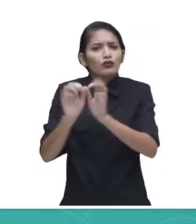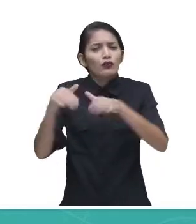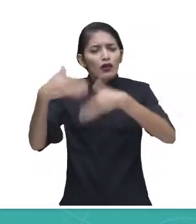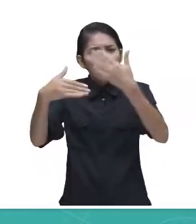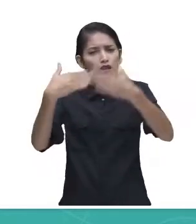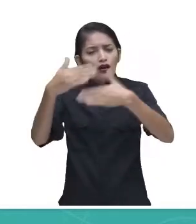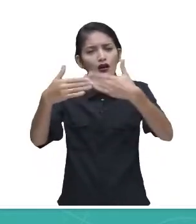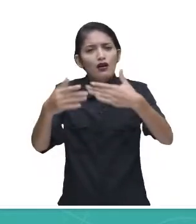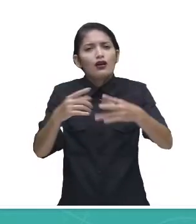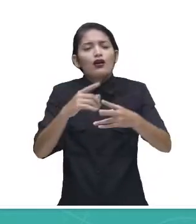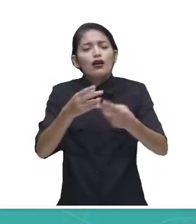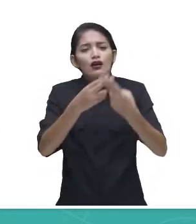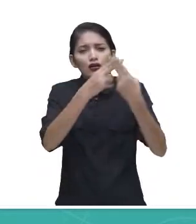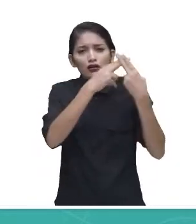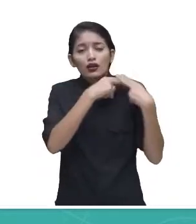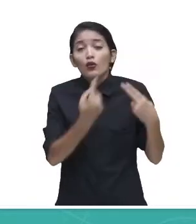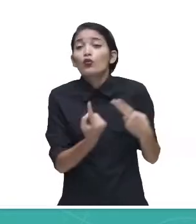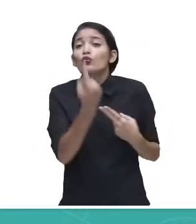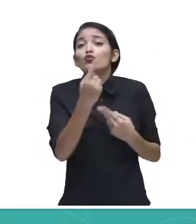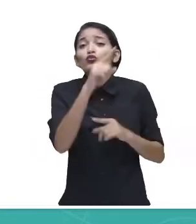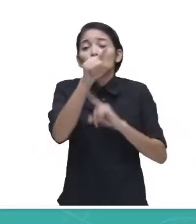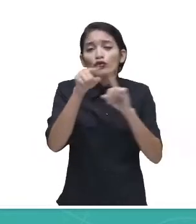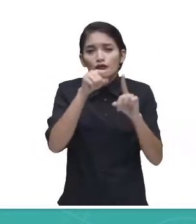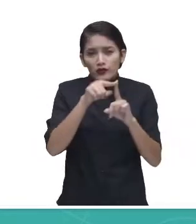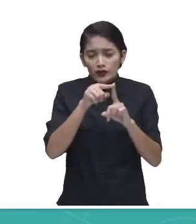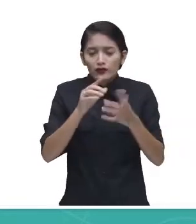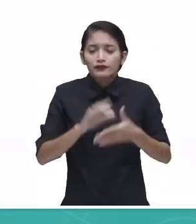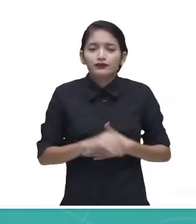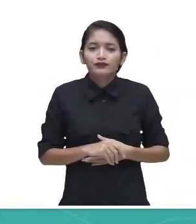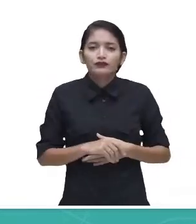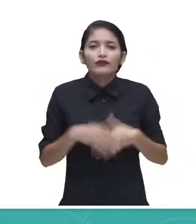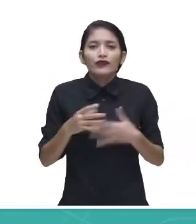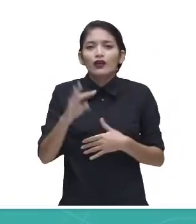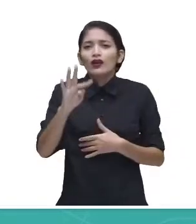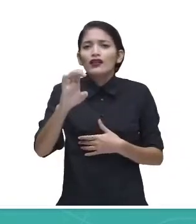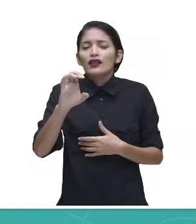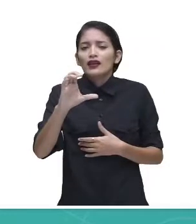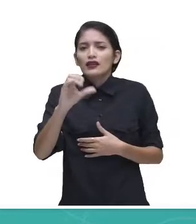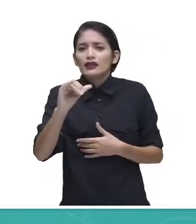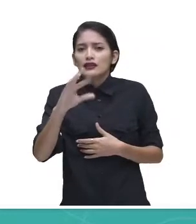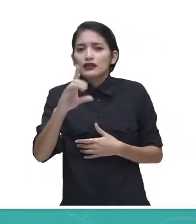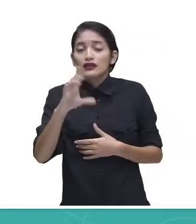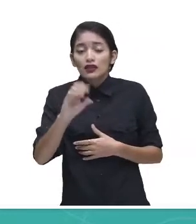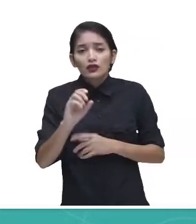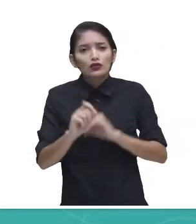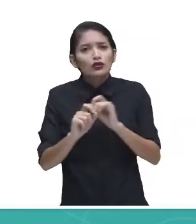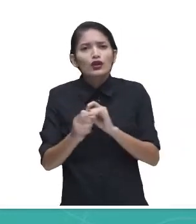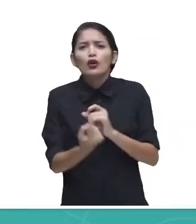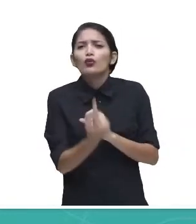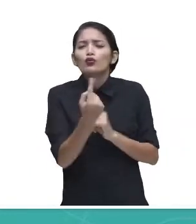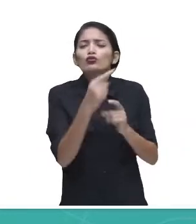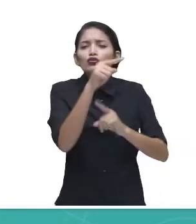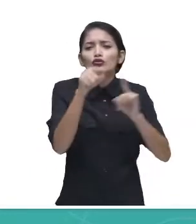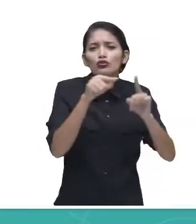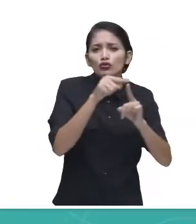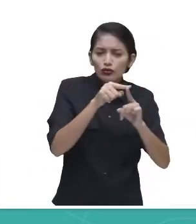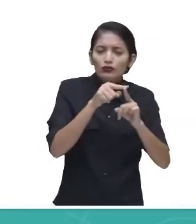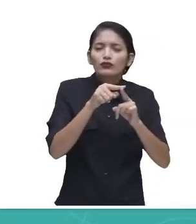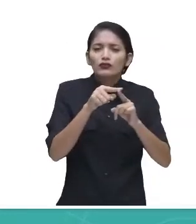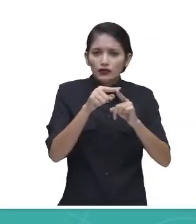uma mesma função. Esses tecidos organizados, realizando a mesma função, dão origem